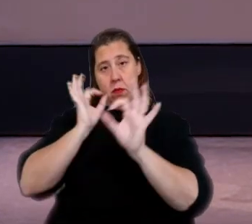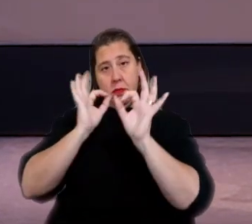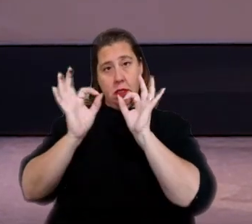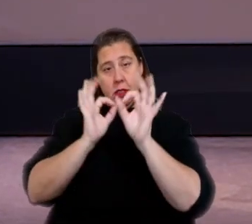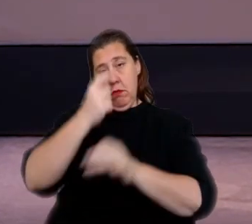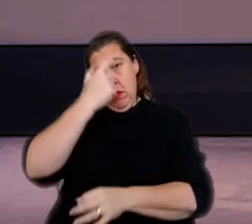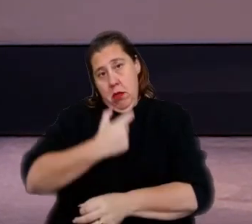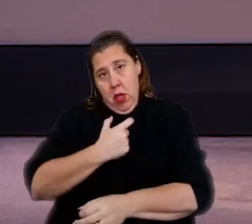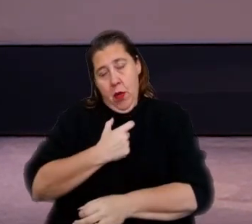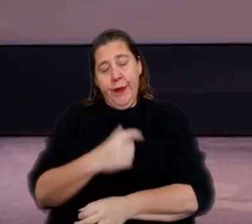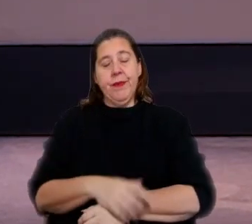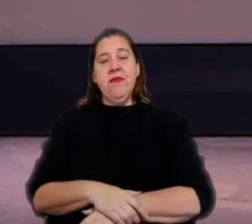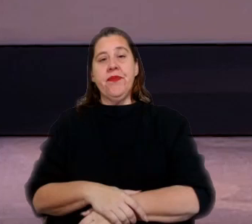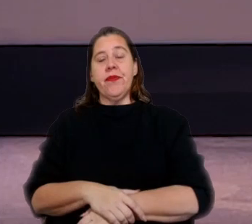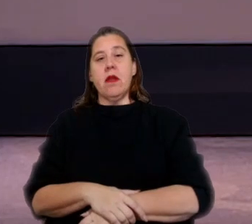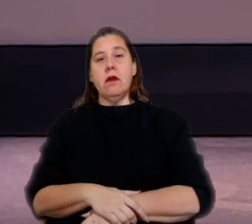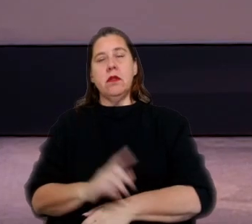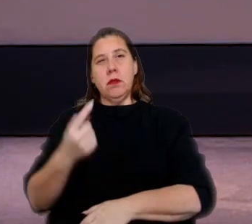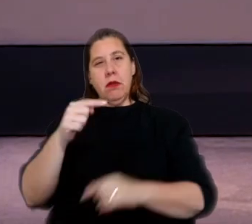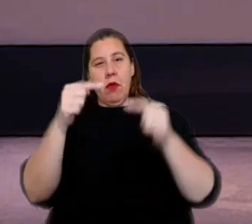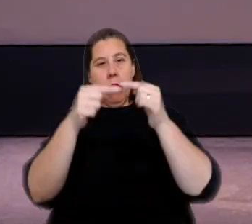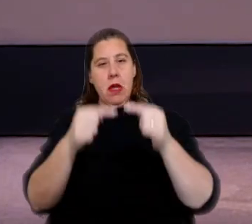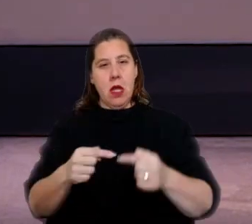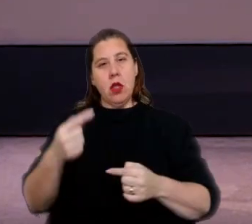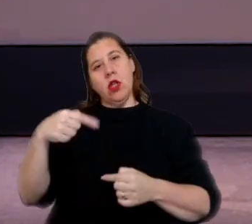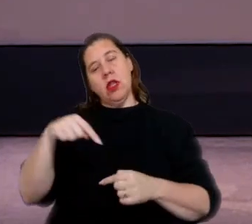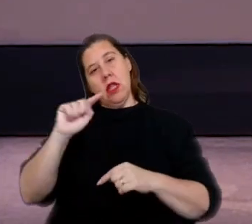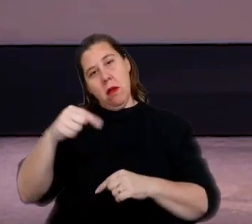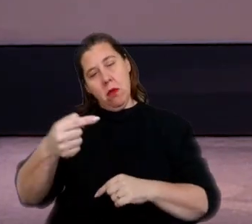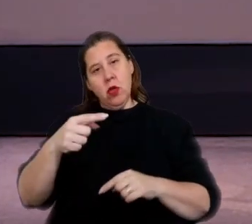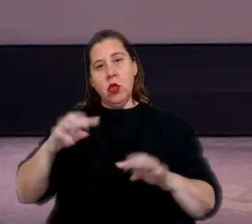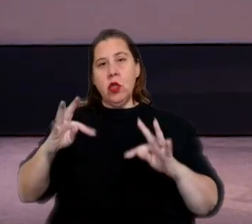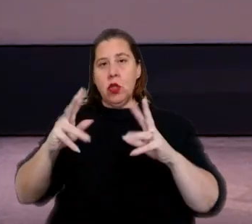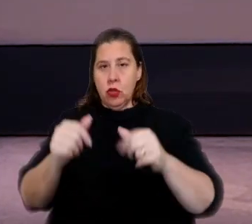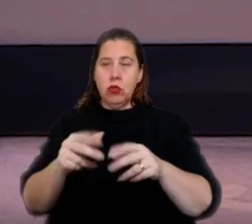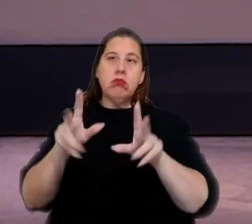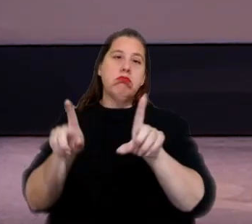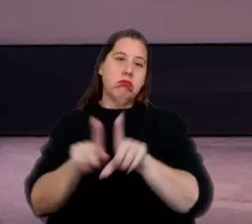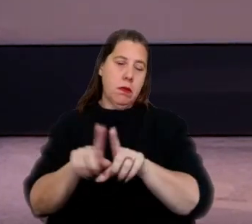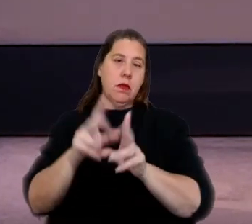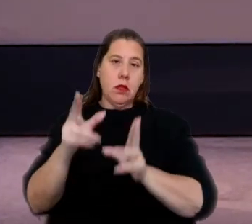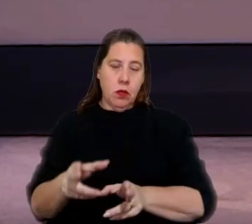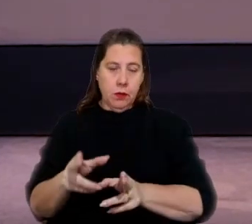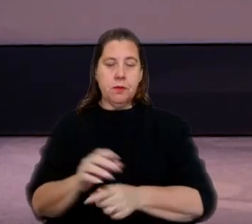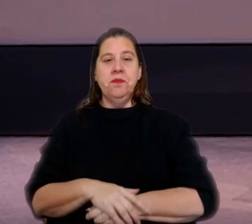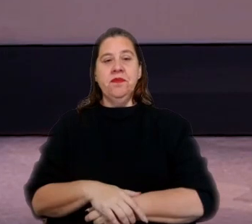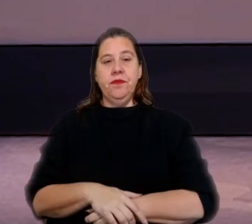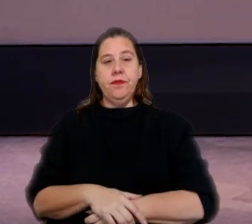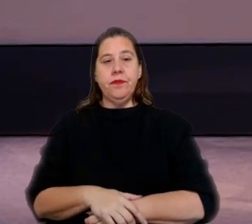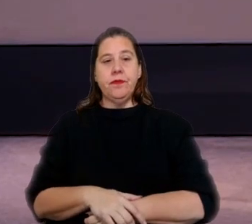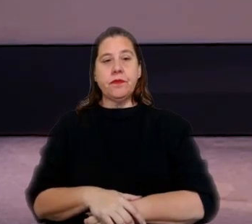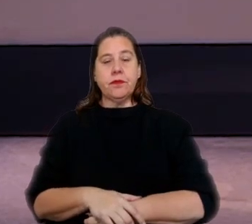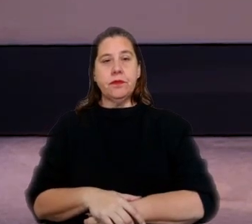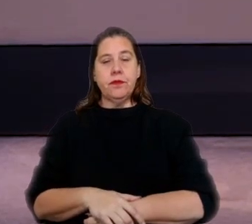e como a pessoa que eu sou, o que eu fui associando. E depois vai ser legal que todo mundo vai poder fazer o mesmo, né? Depois que a gente